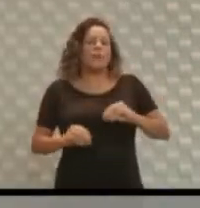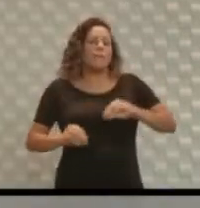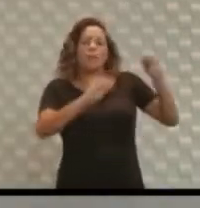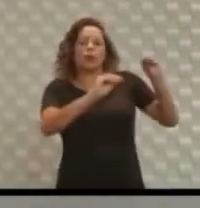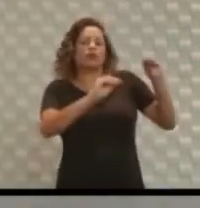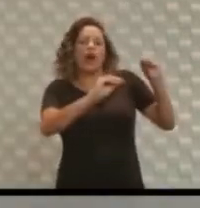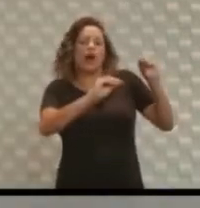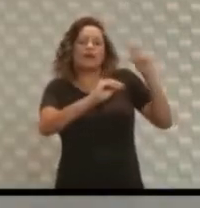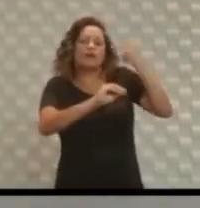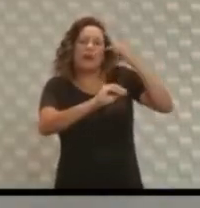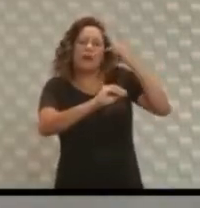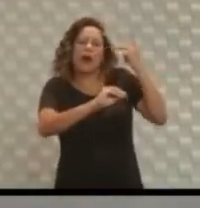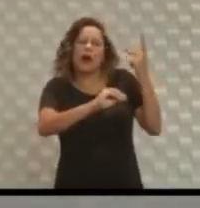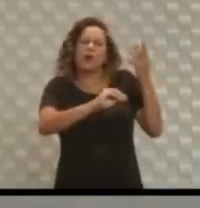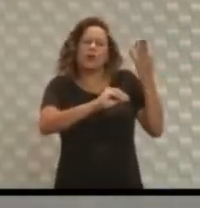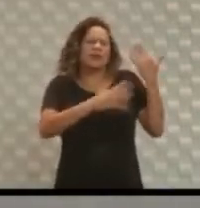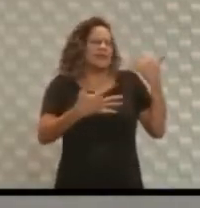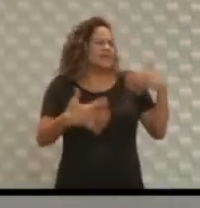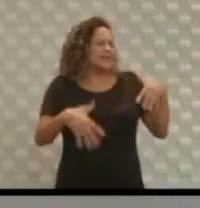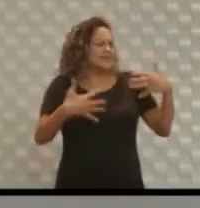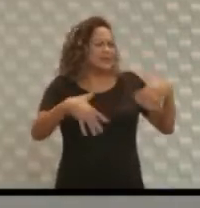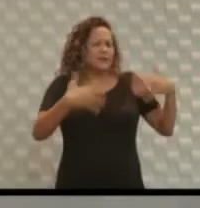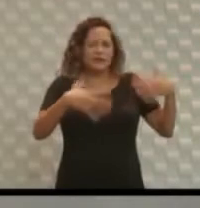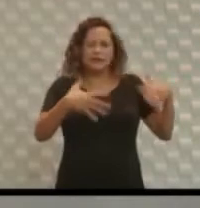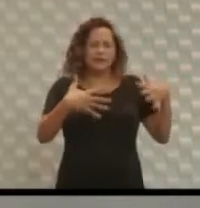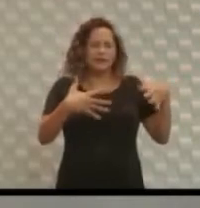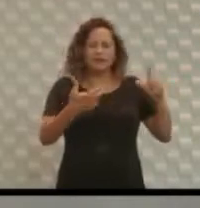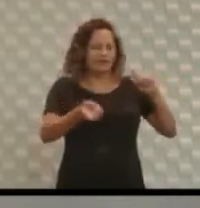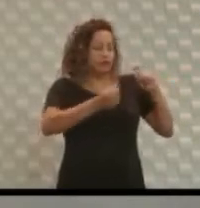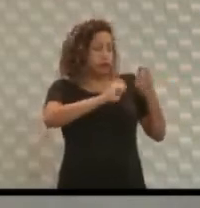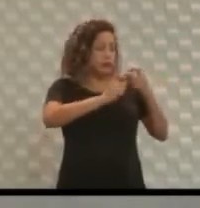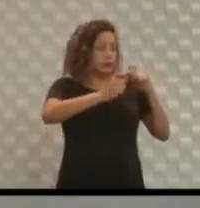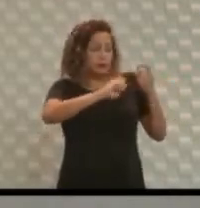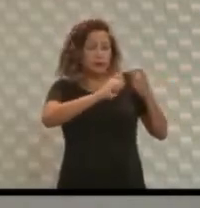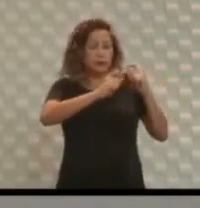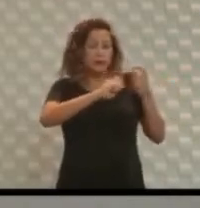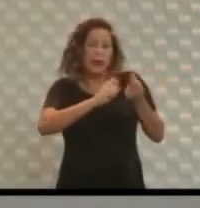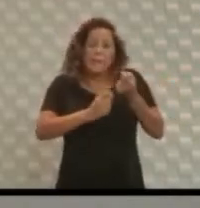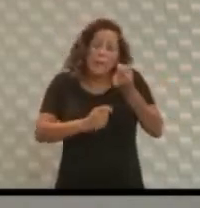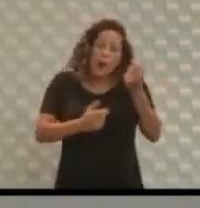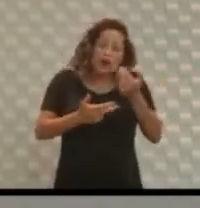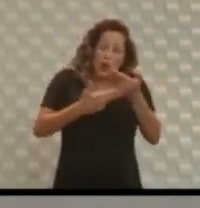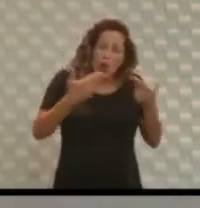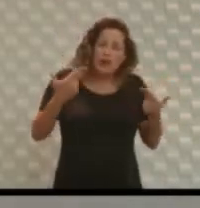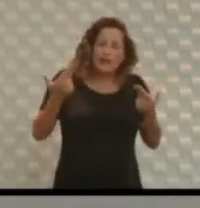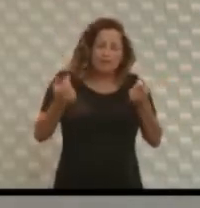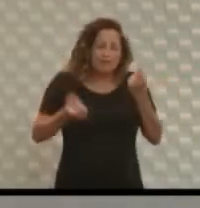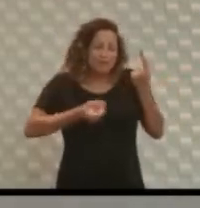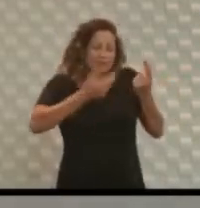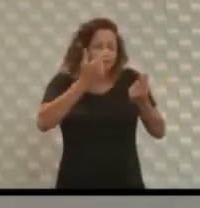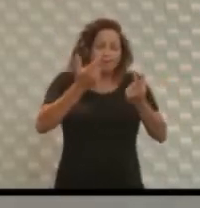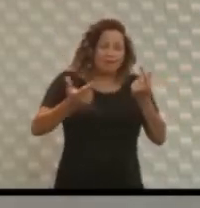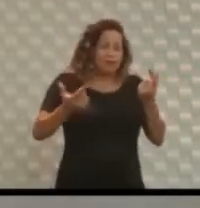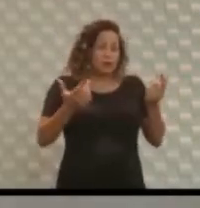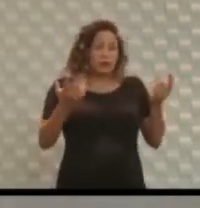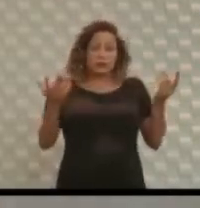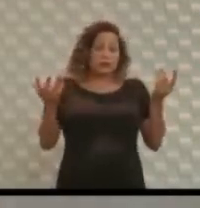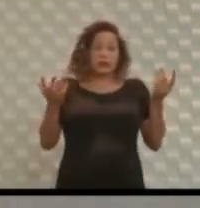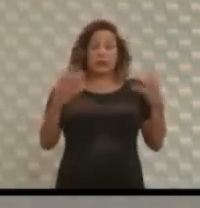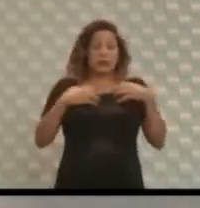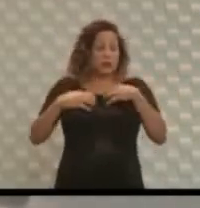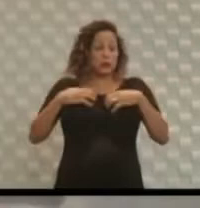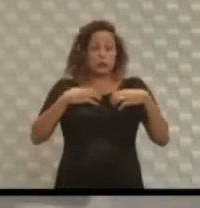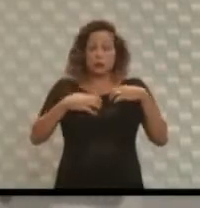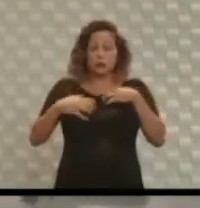não podia sair, e essas coisas pequenas geraram um conflito em nós. E eu me lembro que, às vezes, eu pensava: